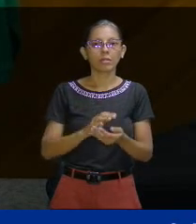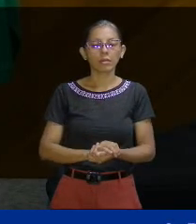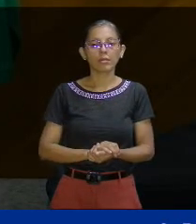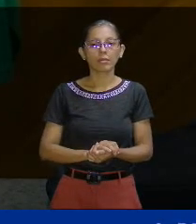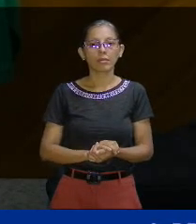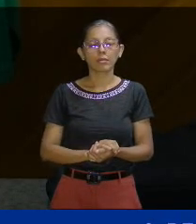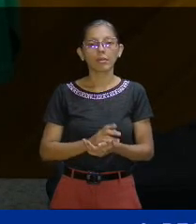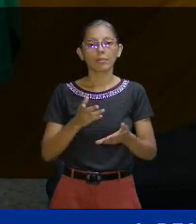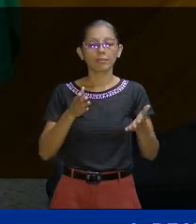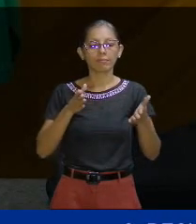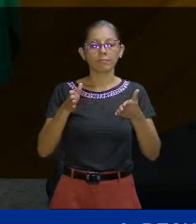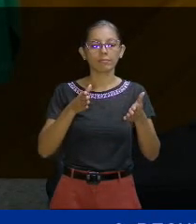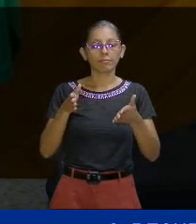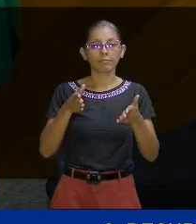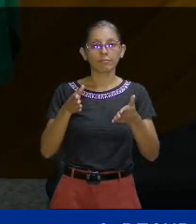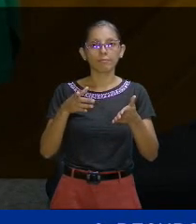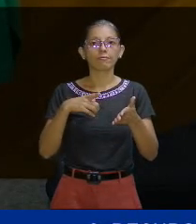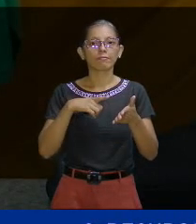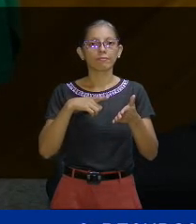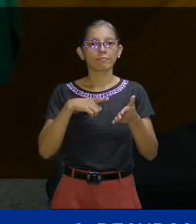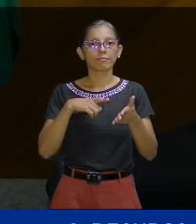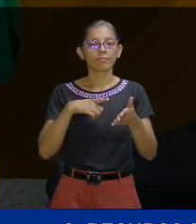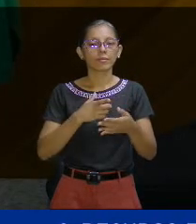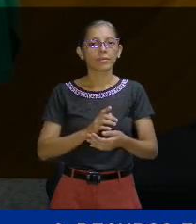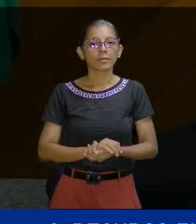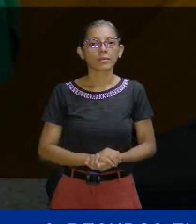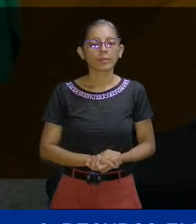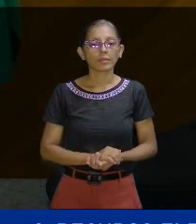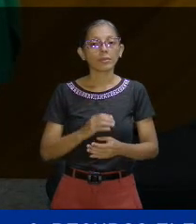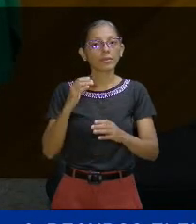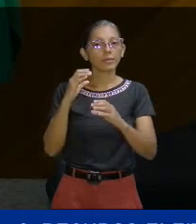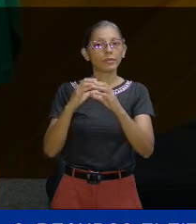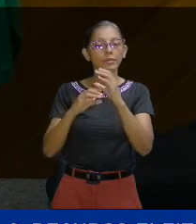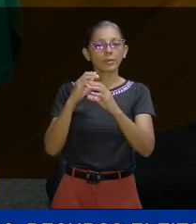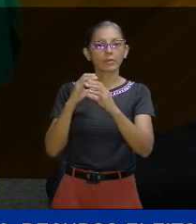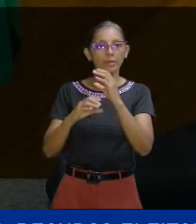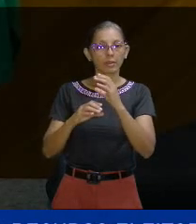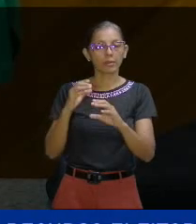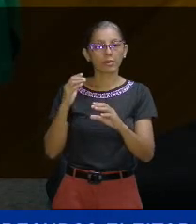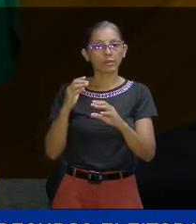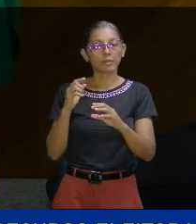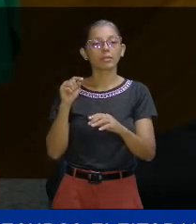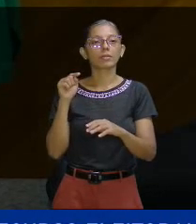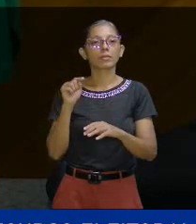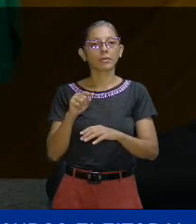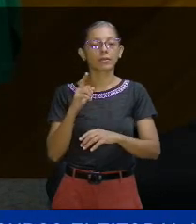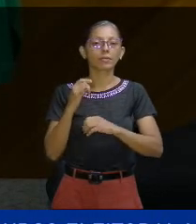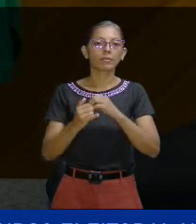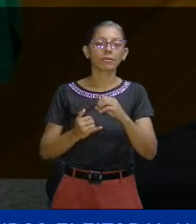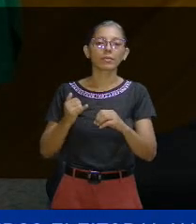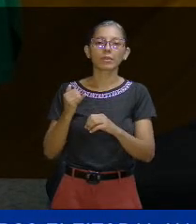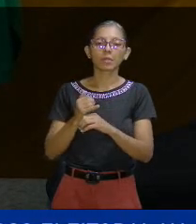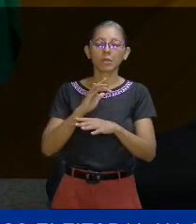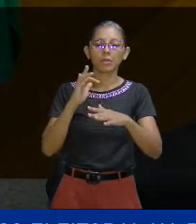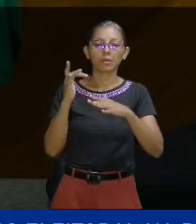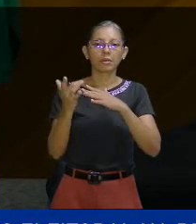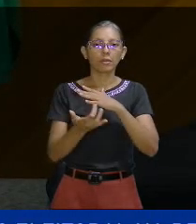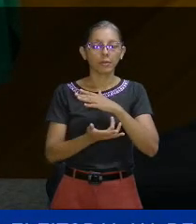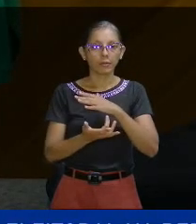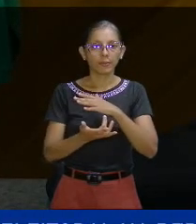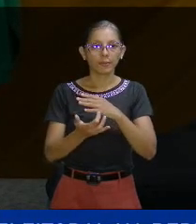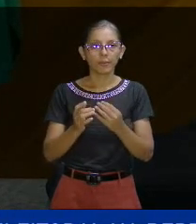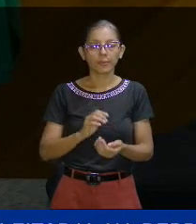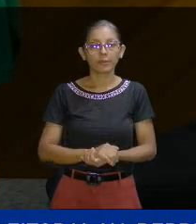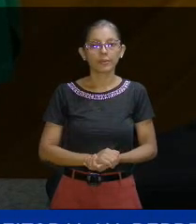no prazo apropriado. A comunicação dos endereços eletrônicos somente ocorreu após a sua citação